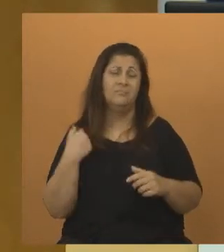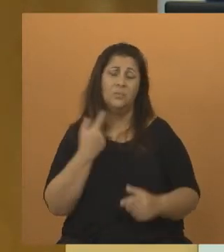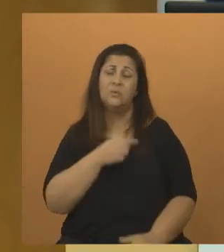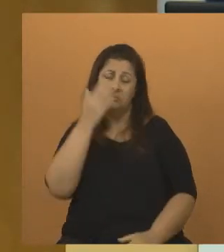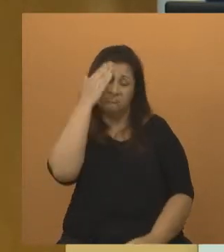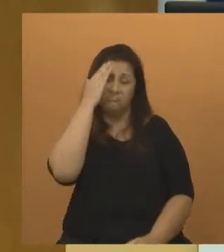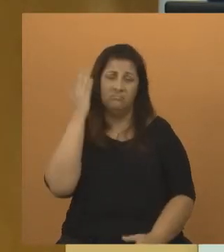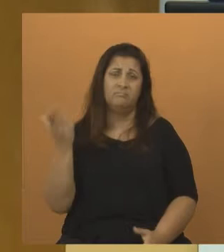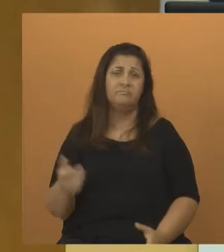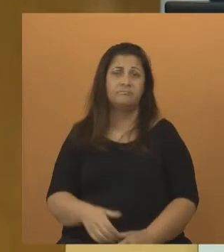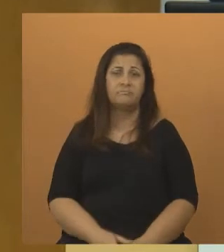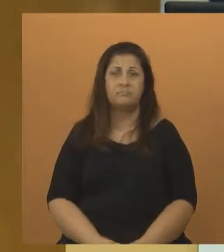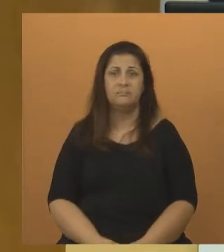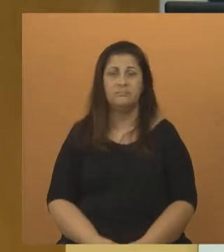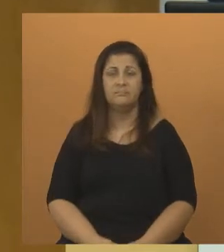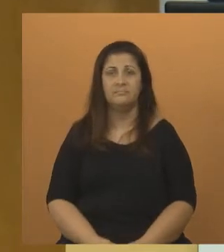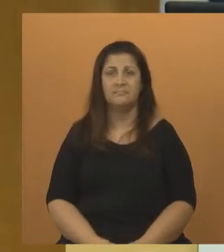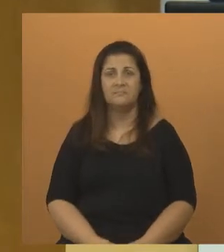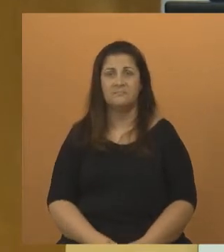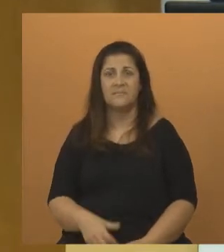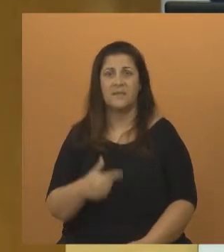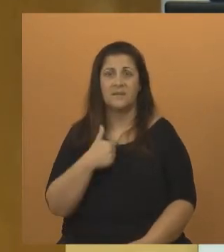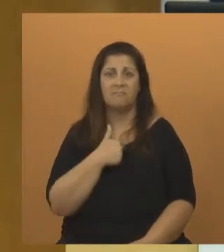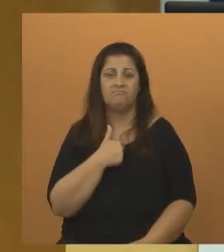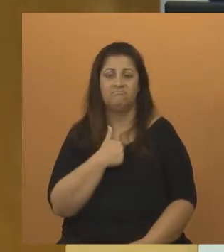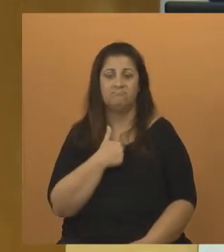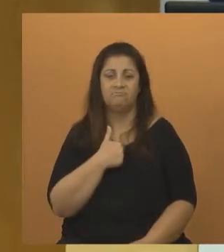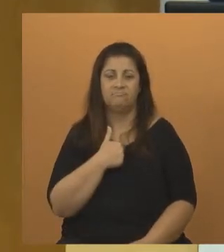né? Eu estou aqui muito...